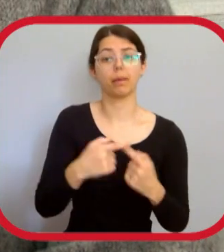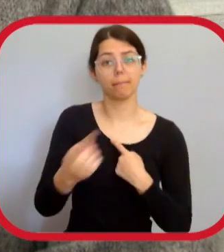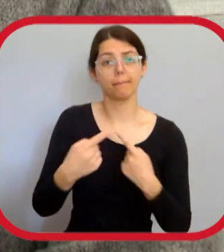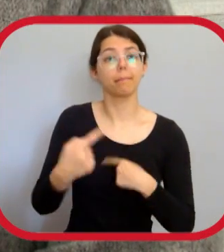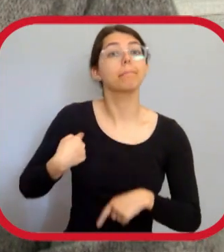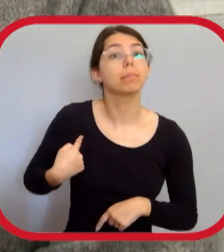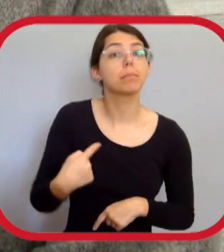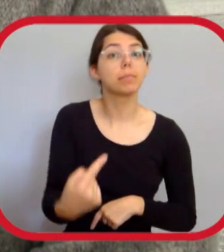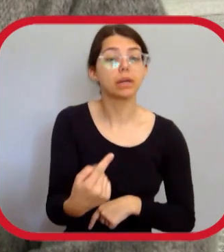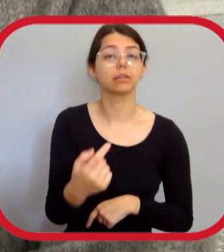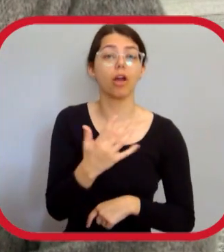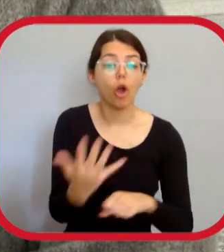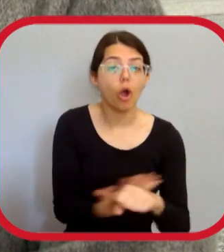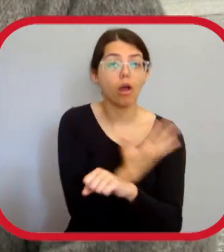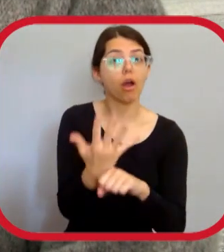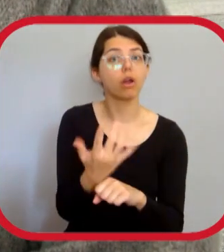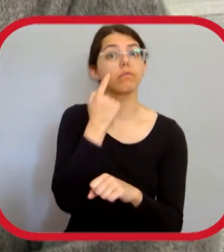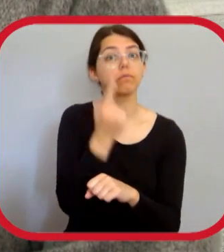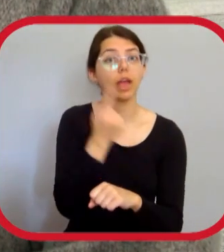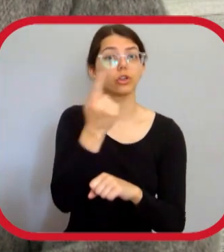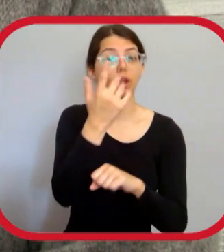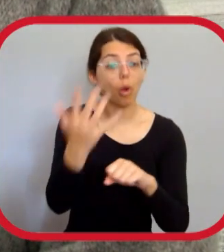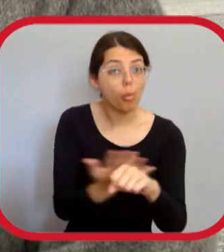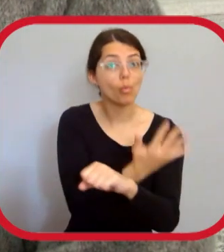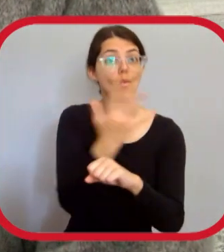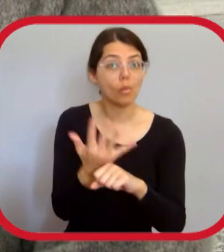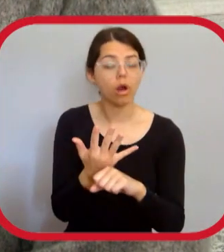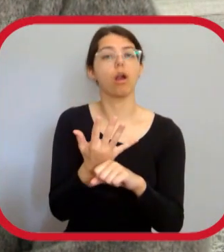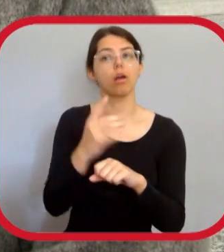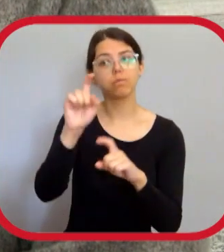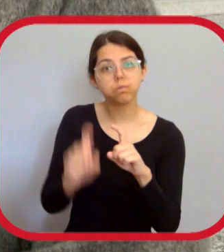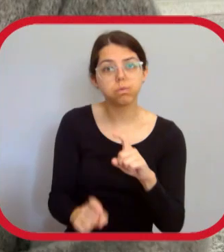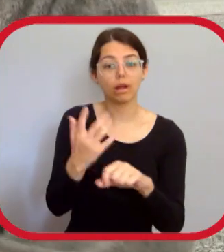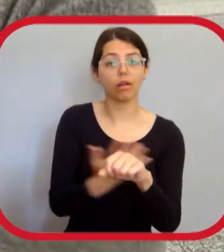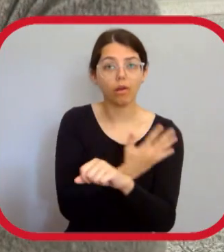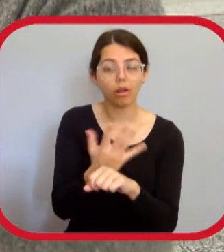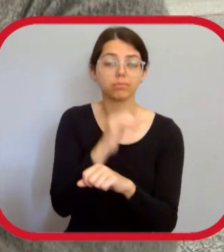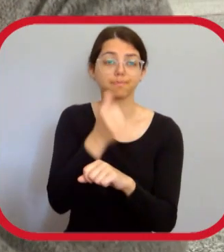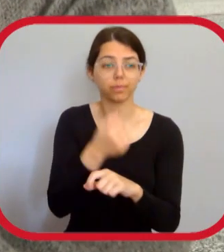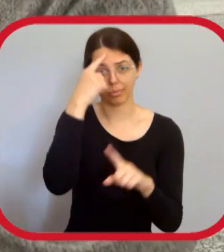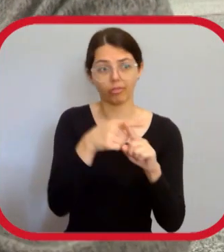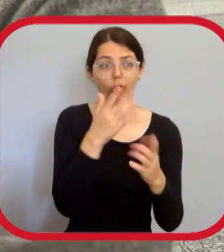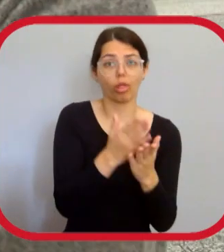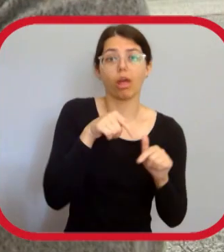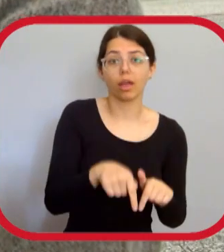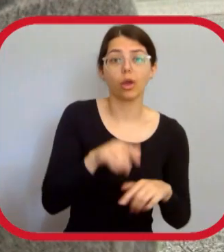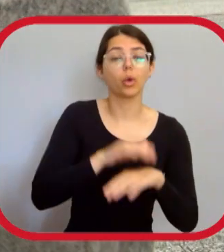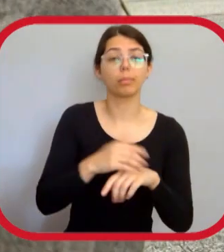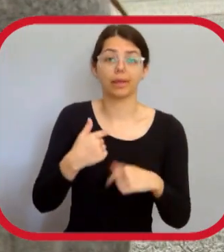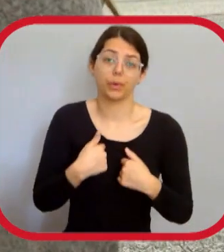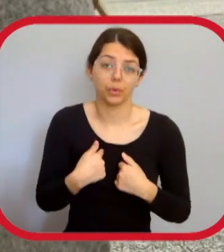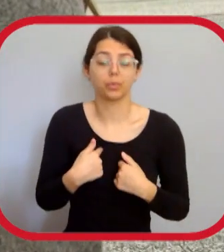de licenciatura, ia e vinha todos os dias. Eu perdia 5 horas de viagem, 5 horas do meu dia para estar aqui a